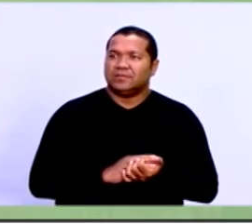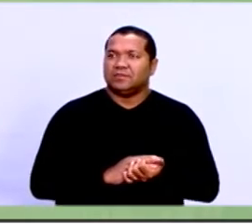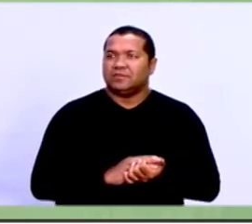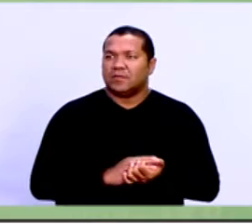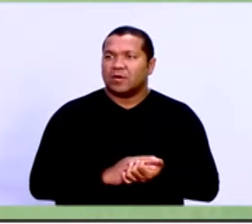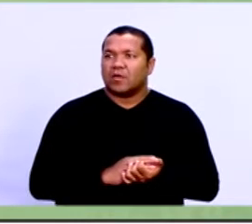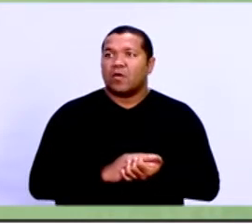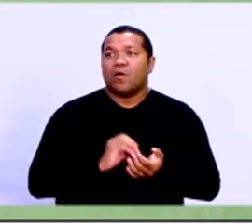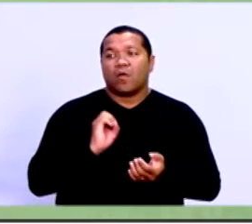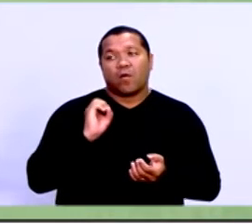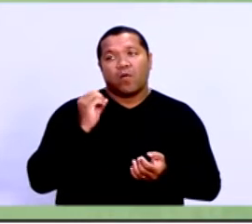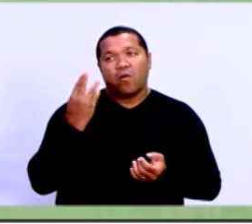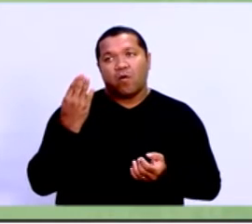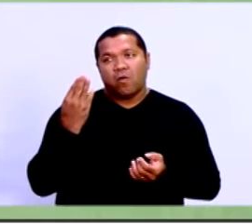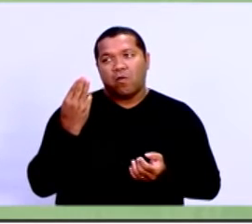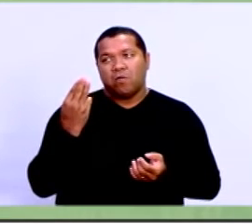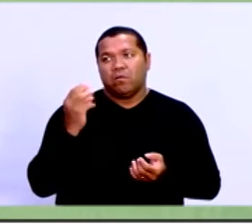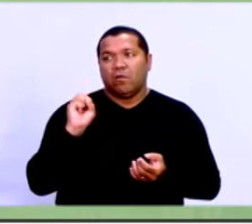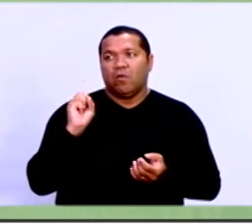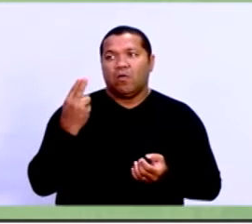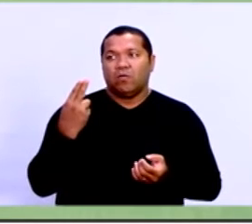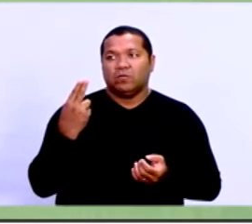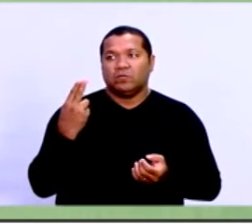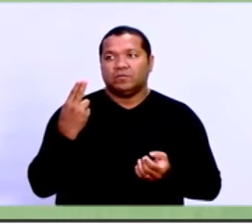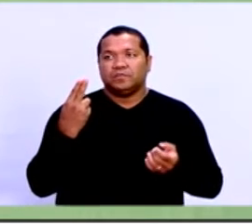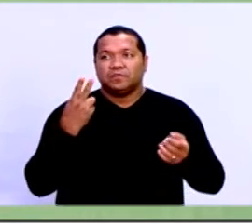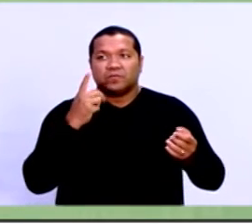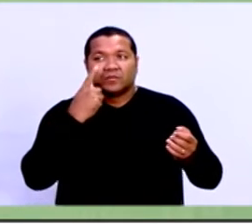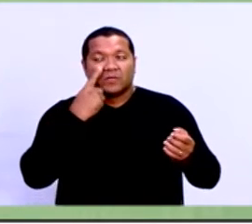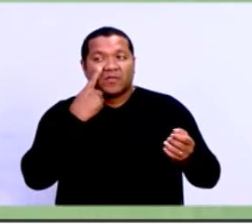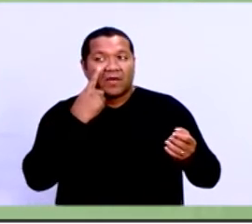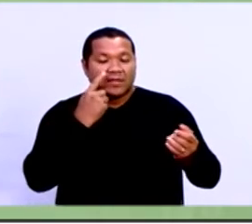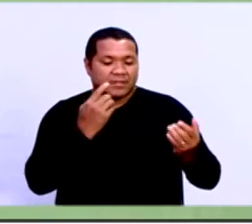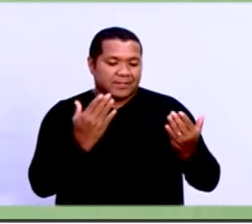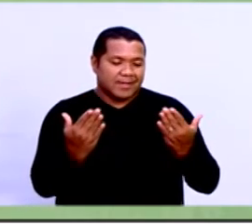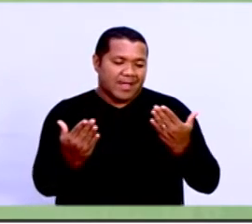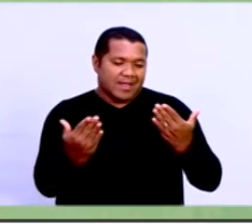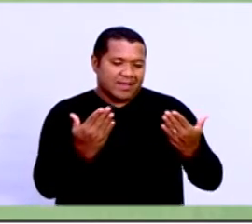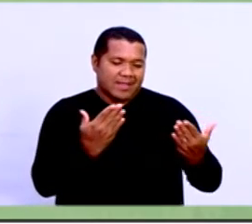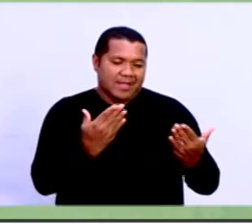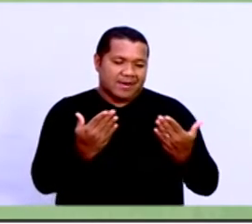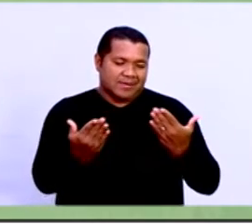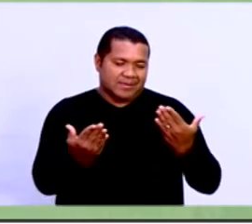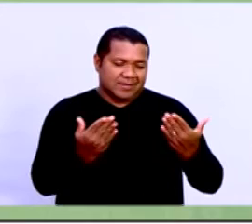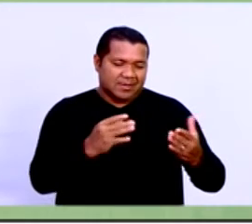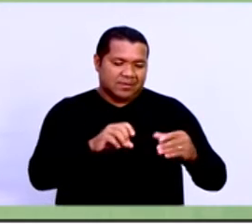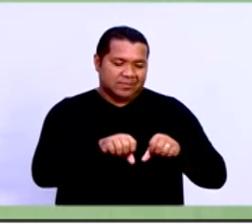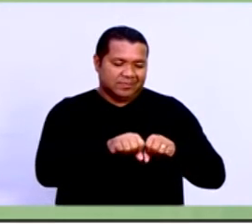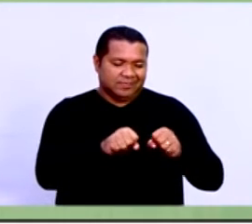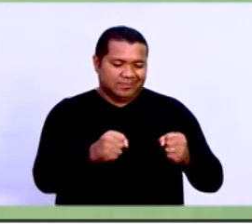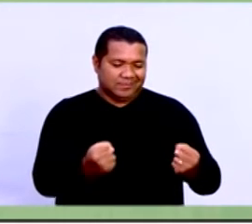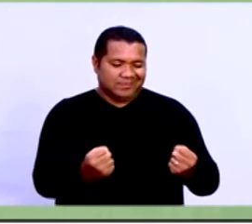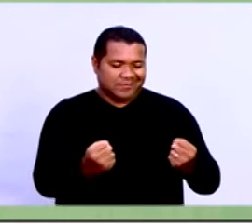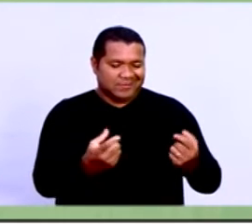ou a fase da análise de sistemas